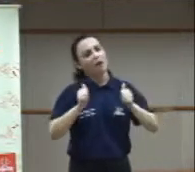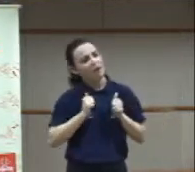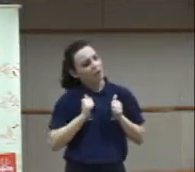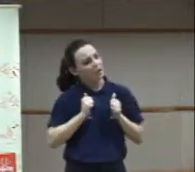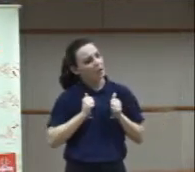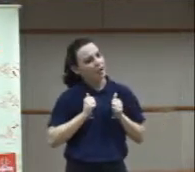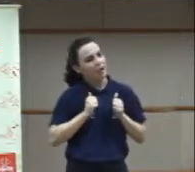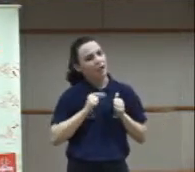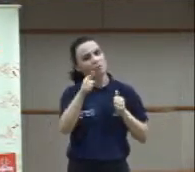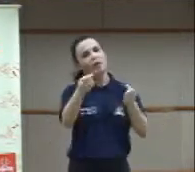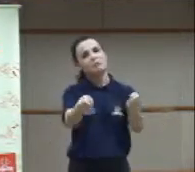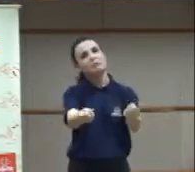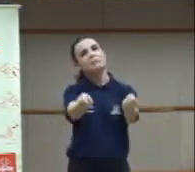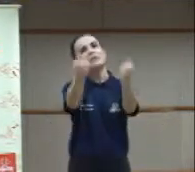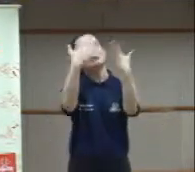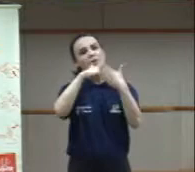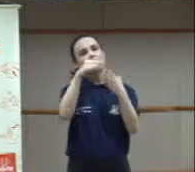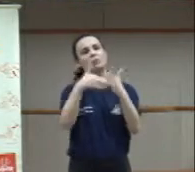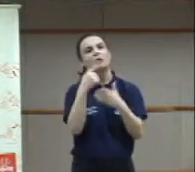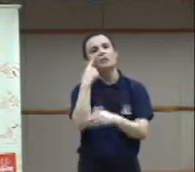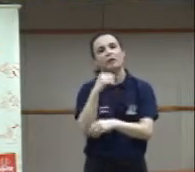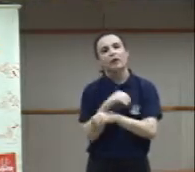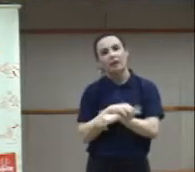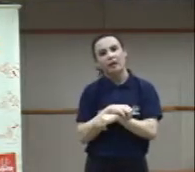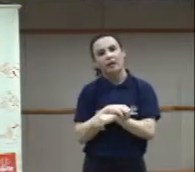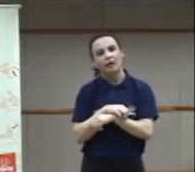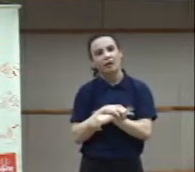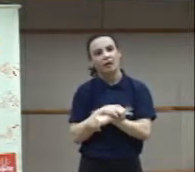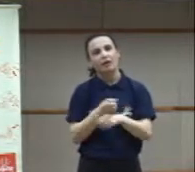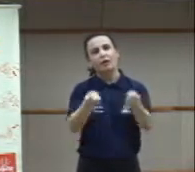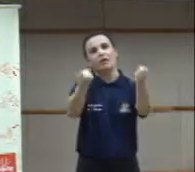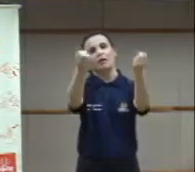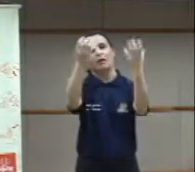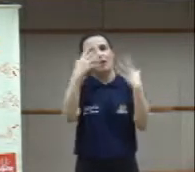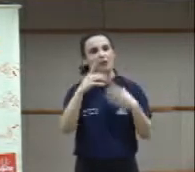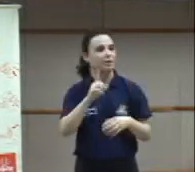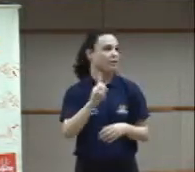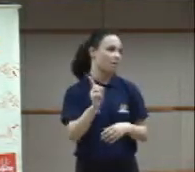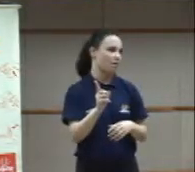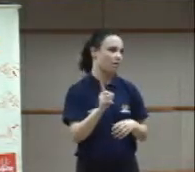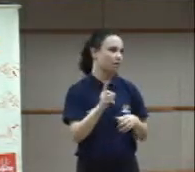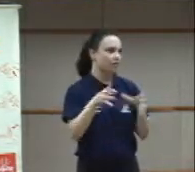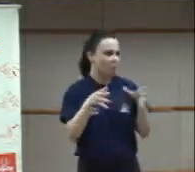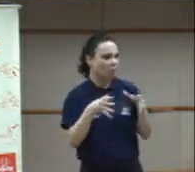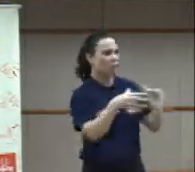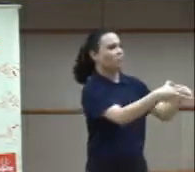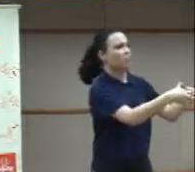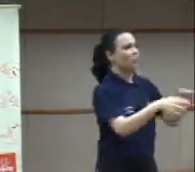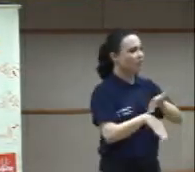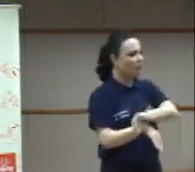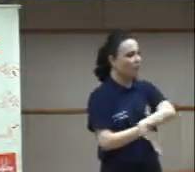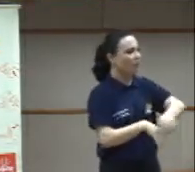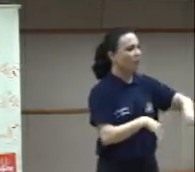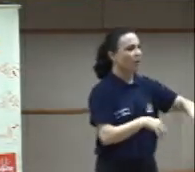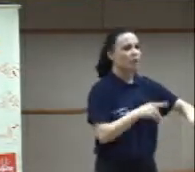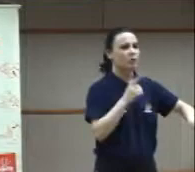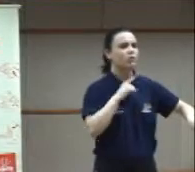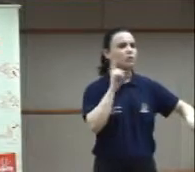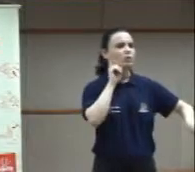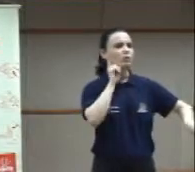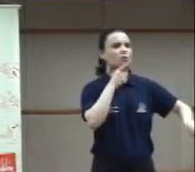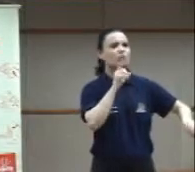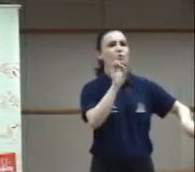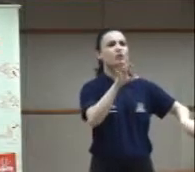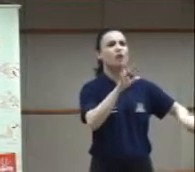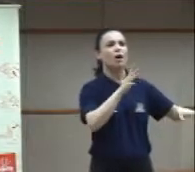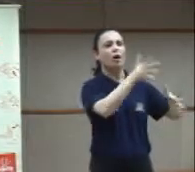na língua portuguesa. Senão, como o Marco falou, vamos ter que criar uma ilha, né, para que morem lá só usuários de